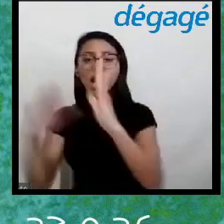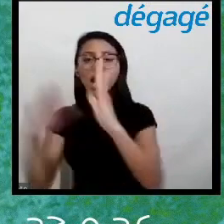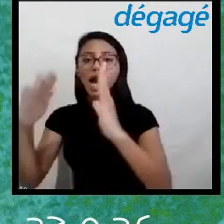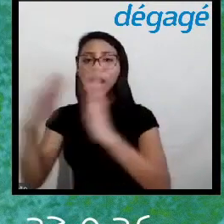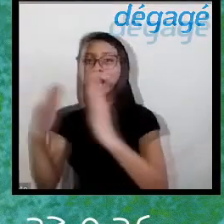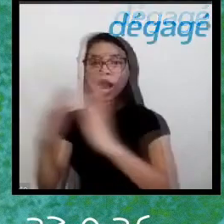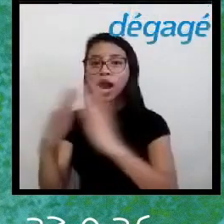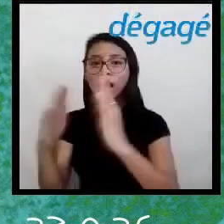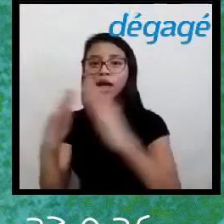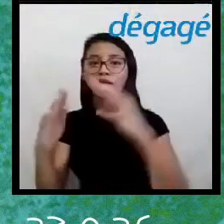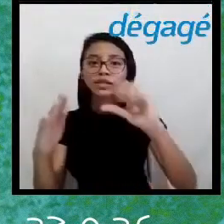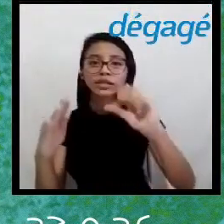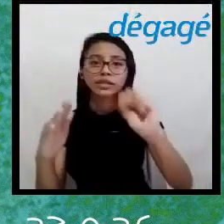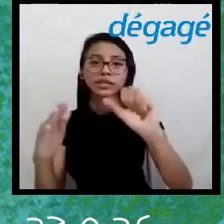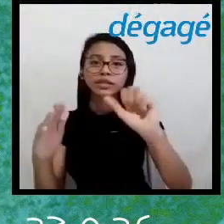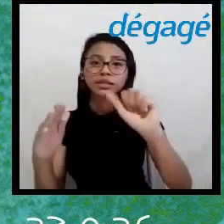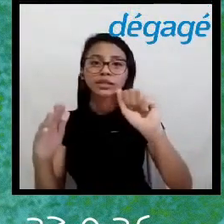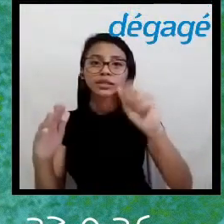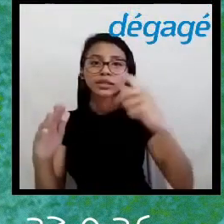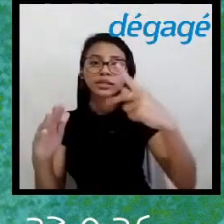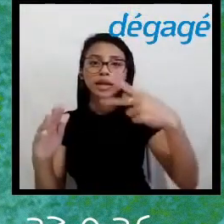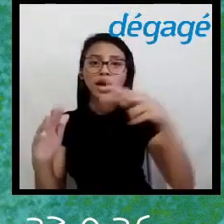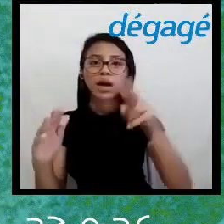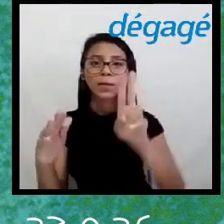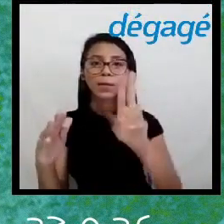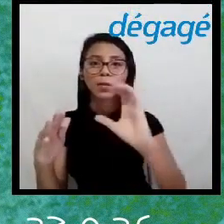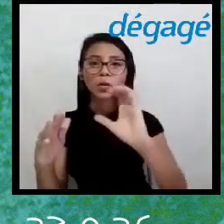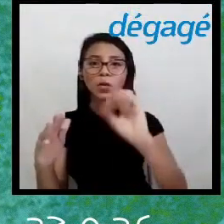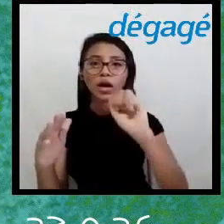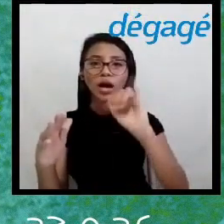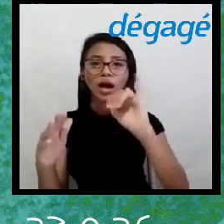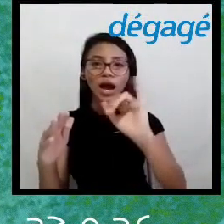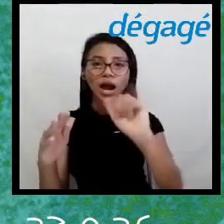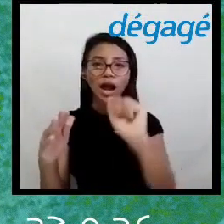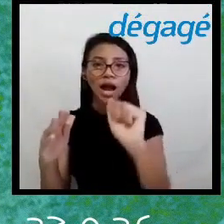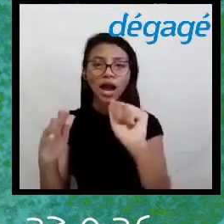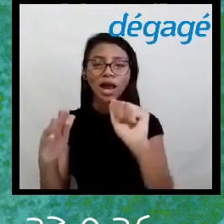da Cris, que ela citou ontem, é o lugar onde eu e a Aline moramos.